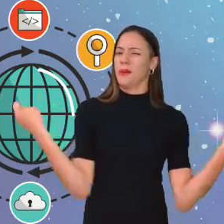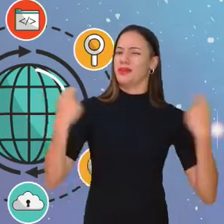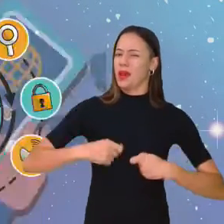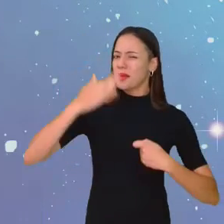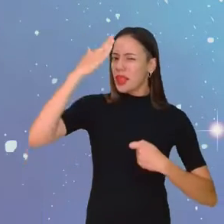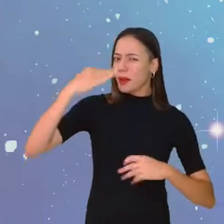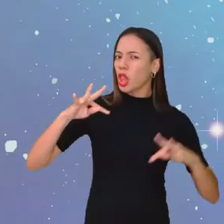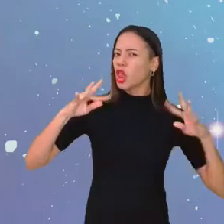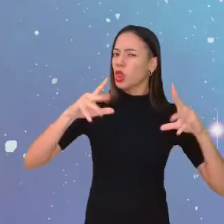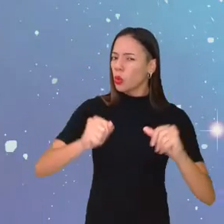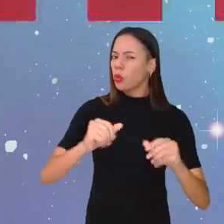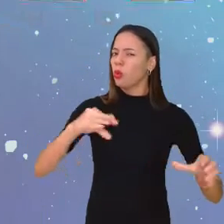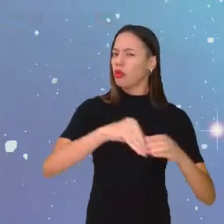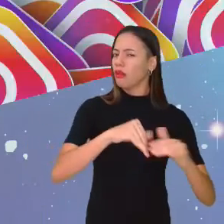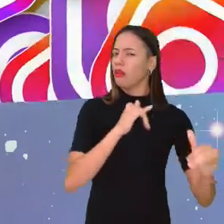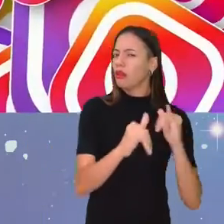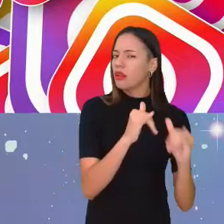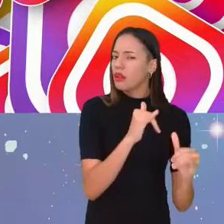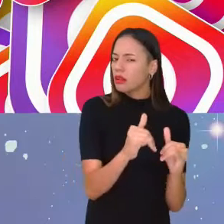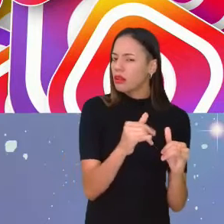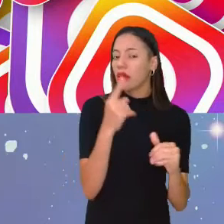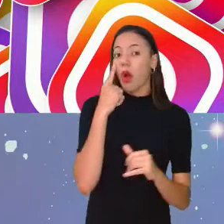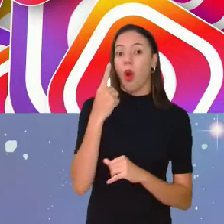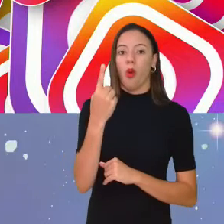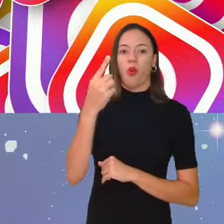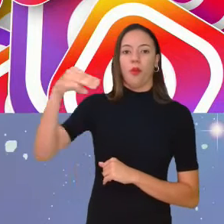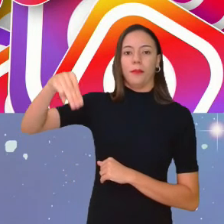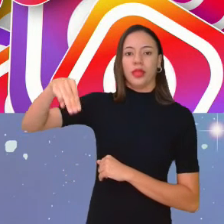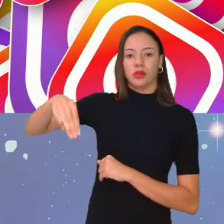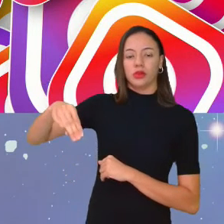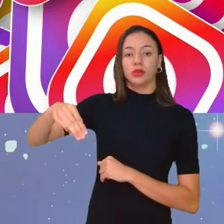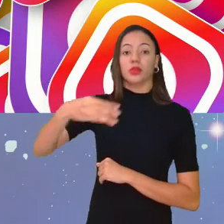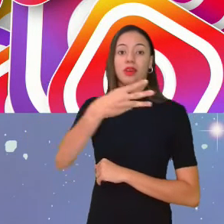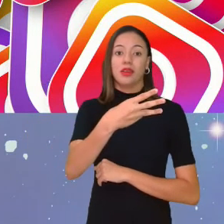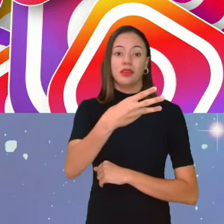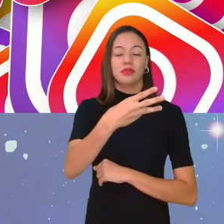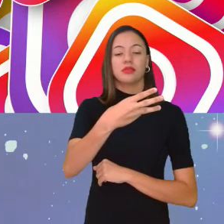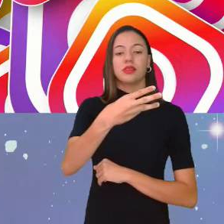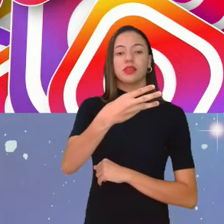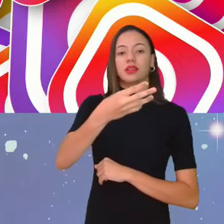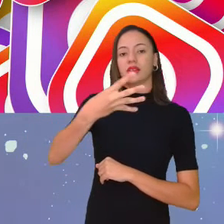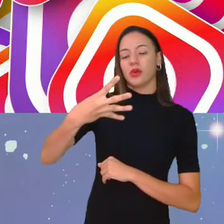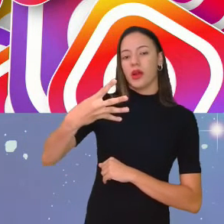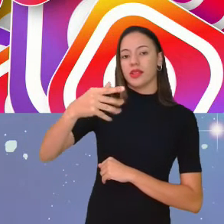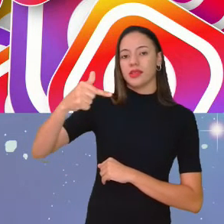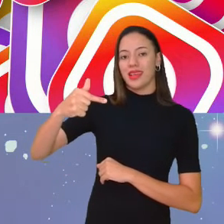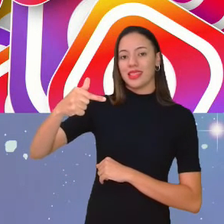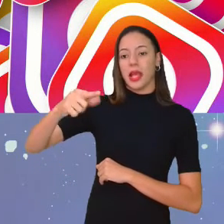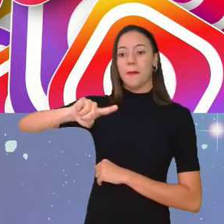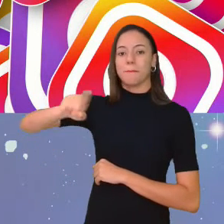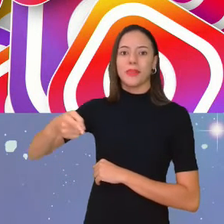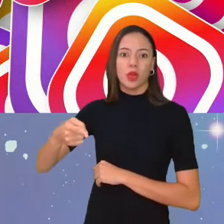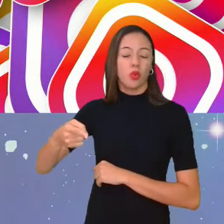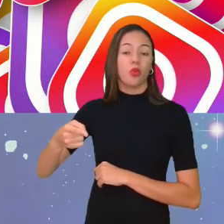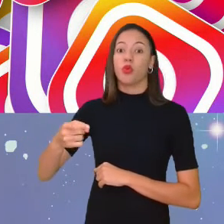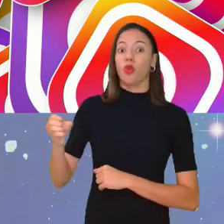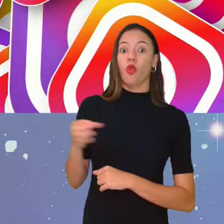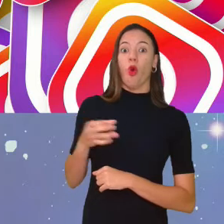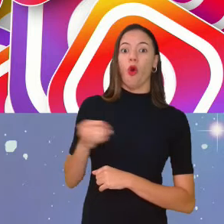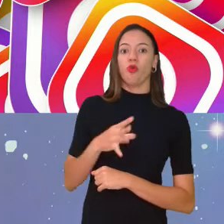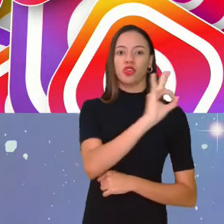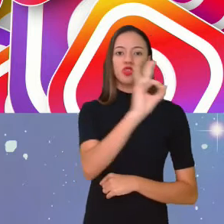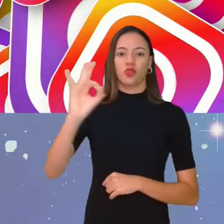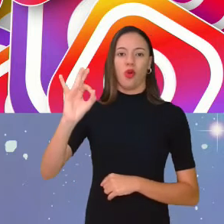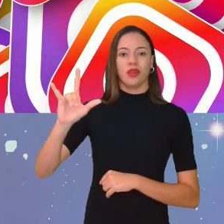na internet. Veja. Então, em um minuto, são 347 mil novos stories no Instagram.